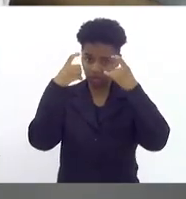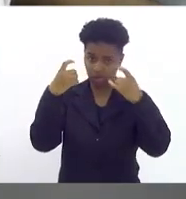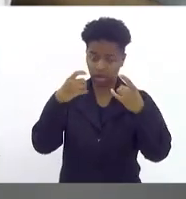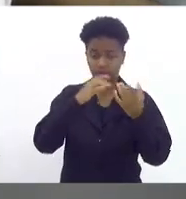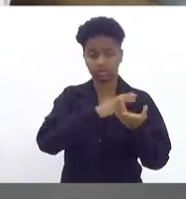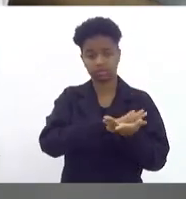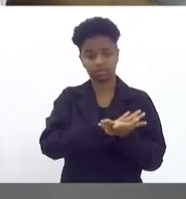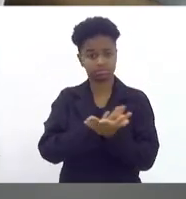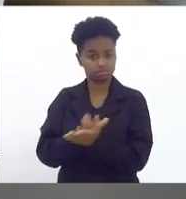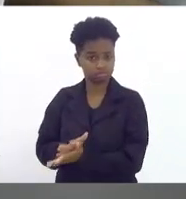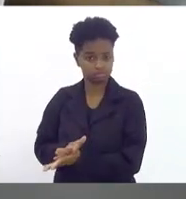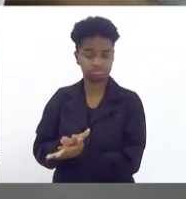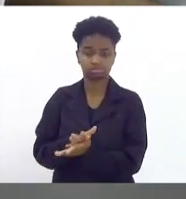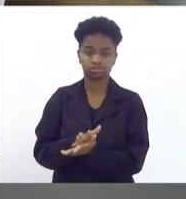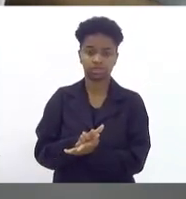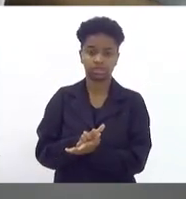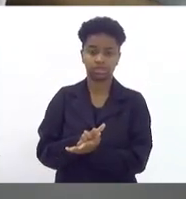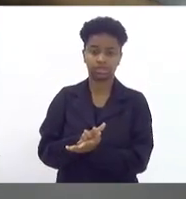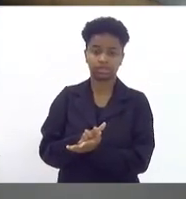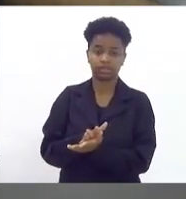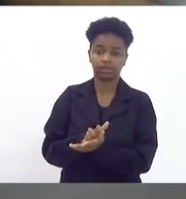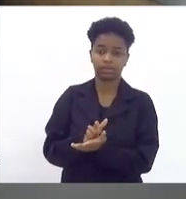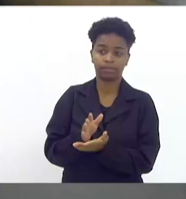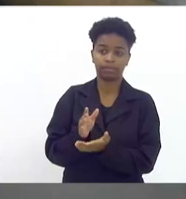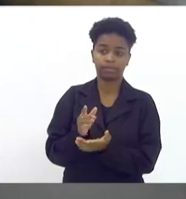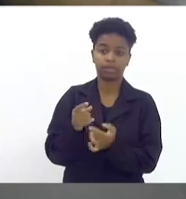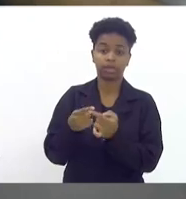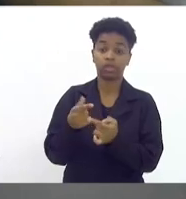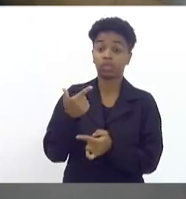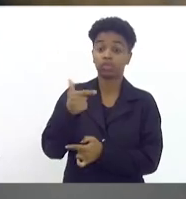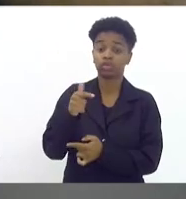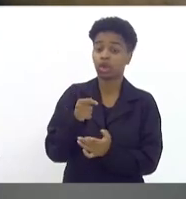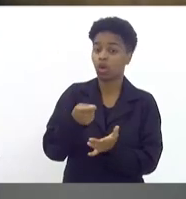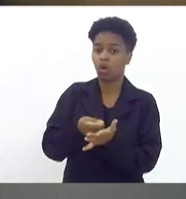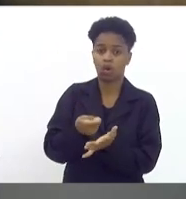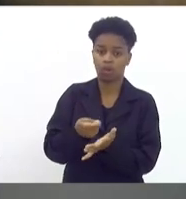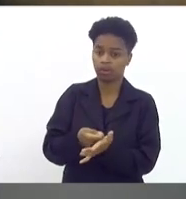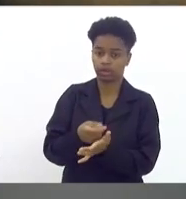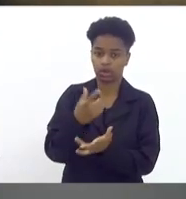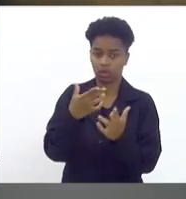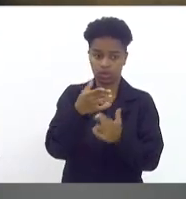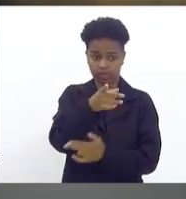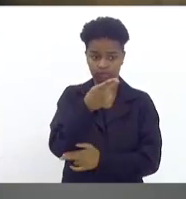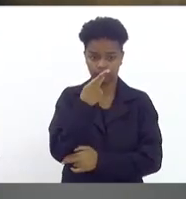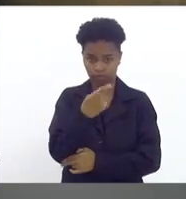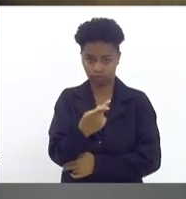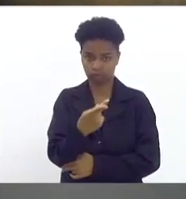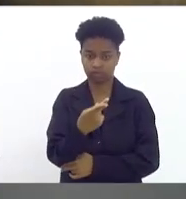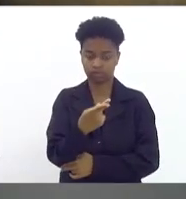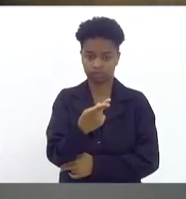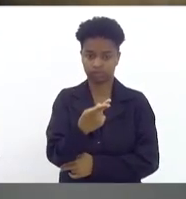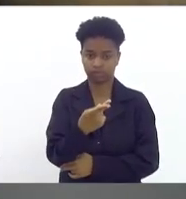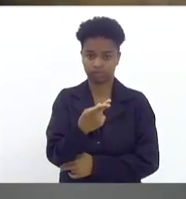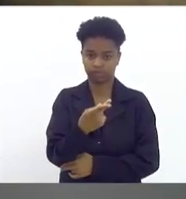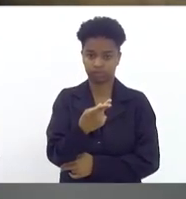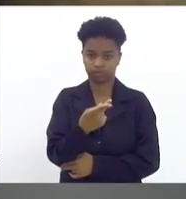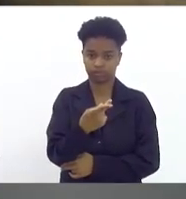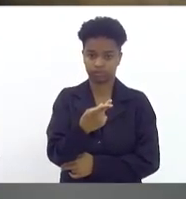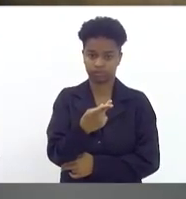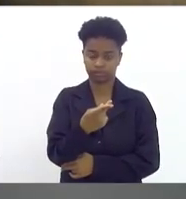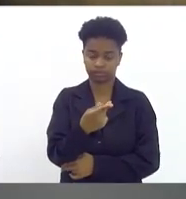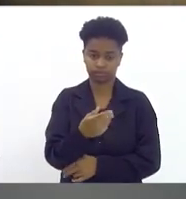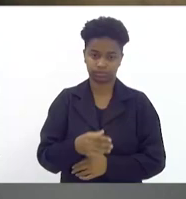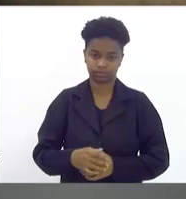discriminação, que não tem essa obrigação, como levantou o doutor Serginho, para